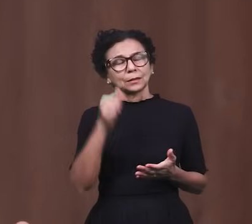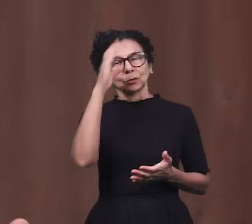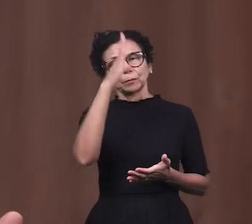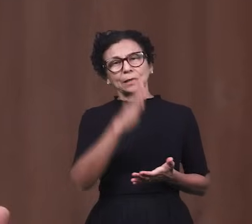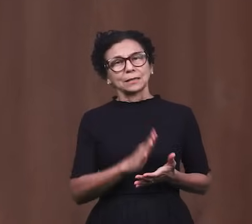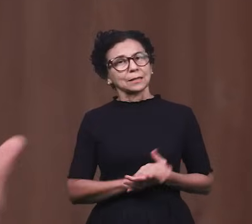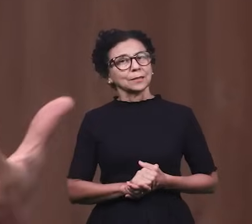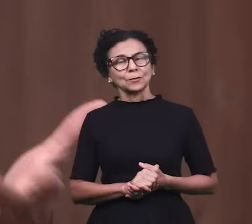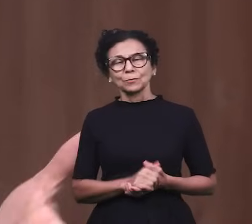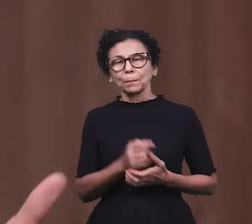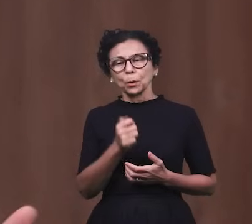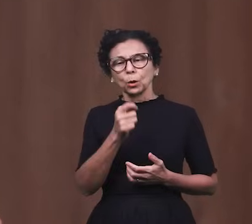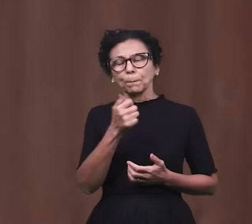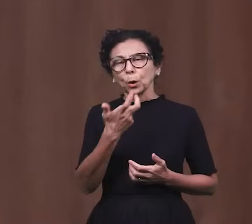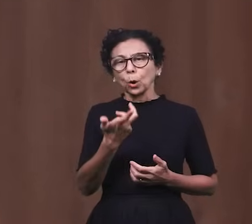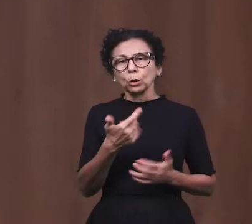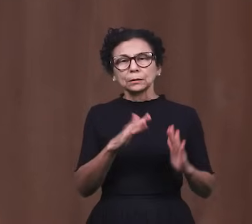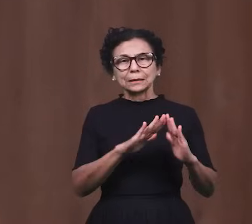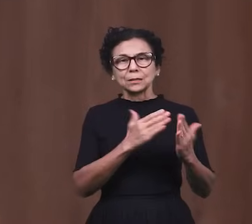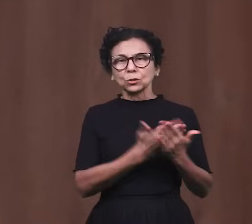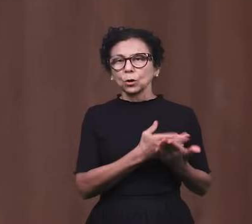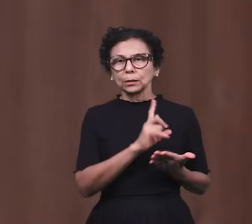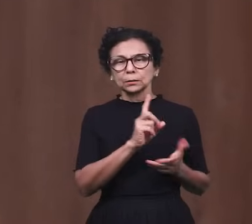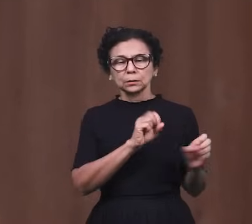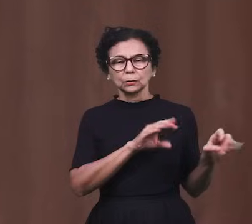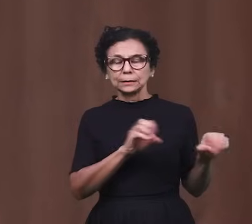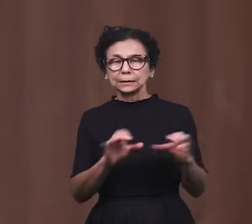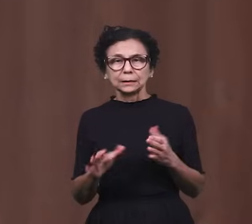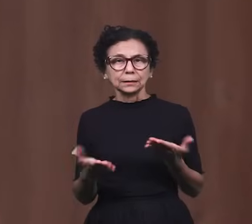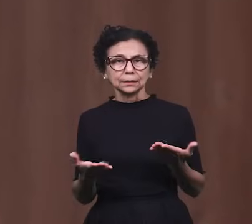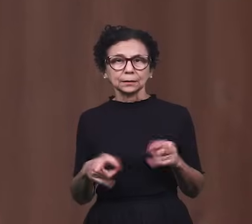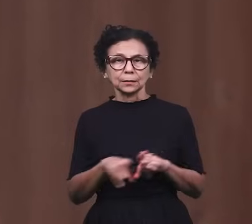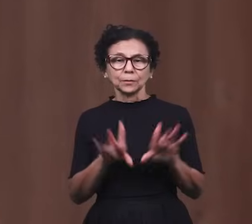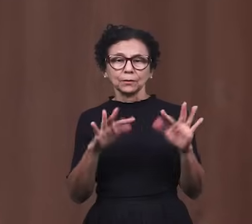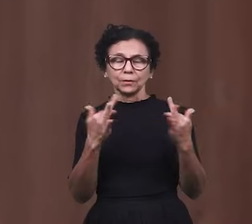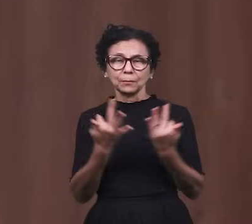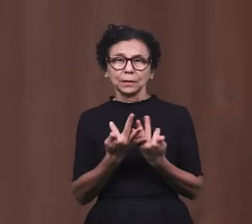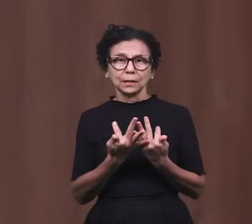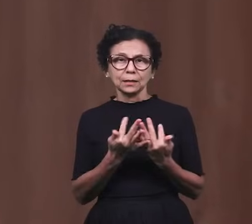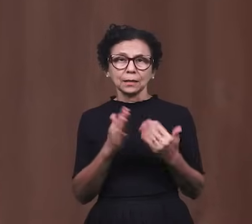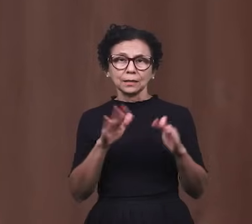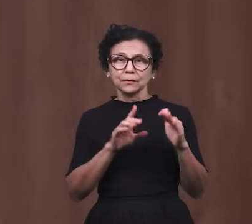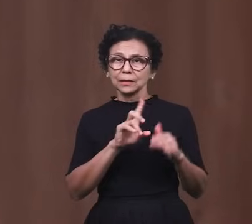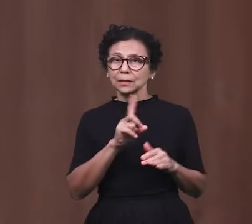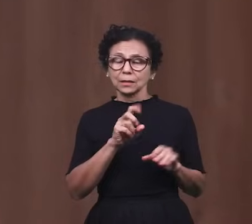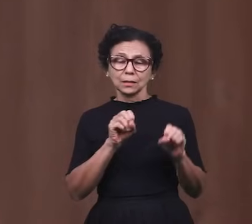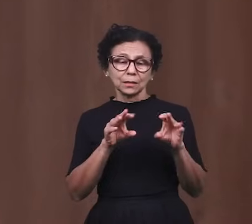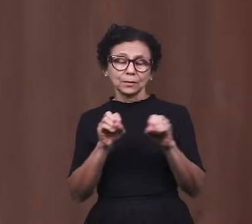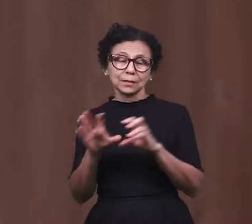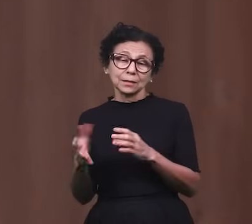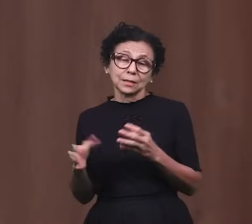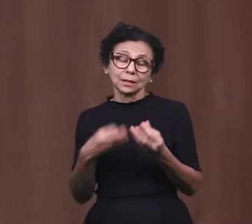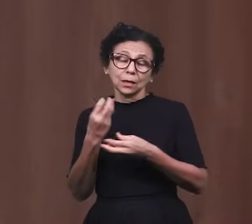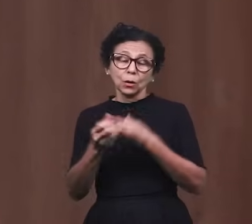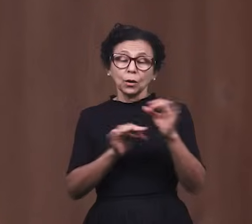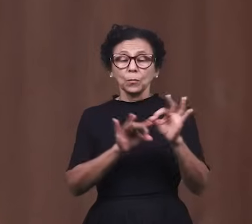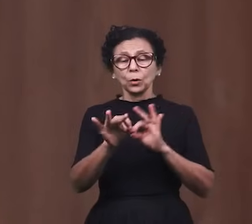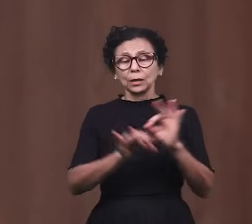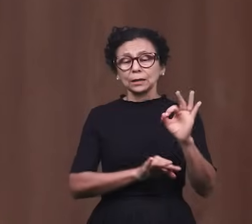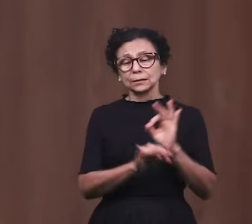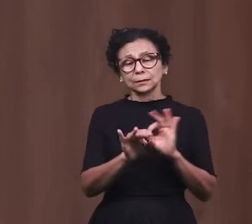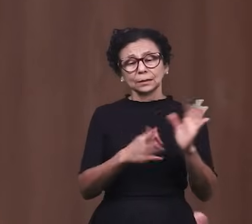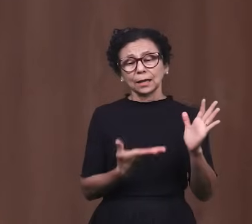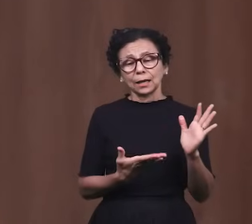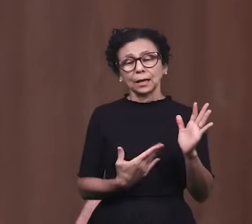educação financeira ainda não é tão valorizada. Nós não recebemos isso na escola. Às vezes não recebemos em casa. Então,